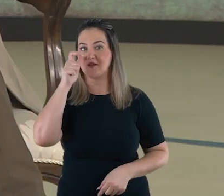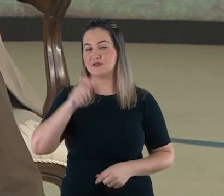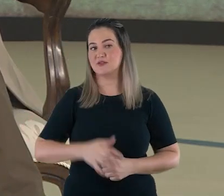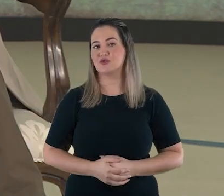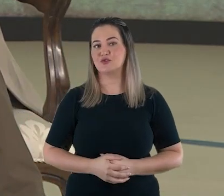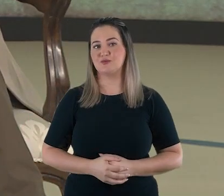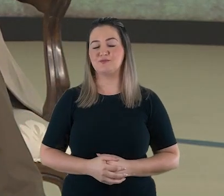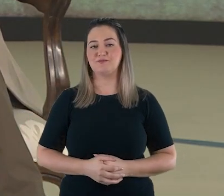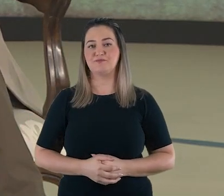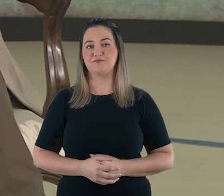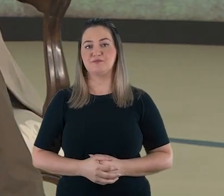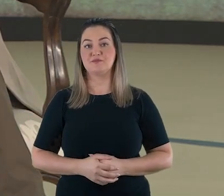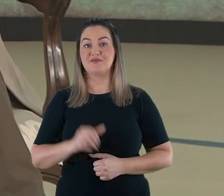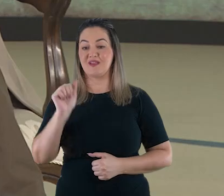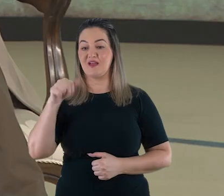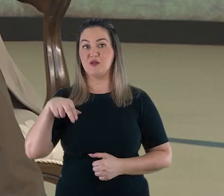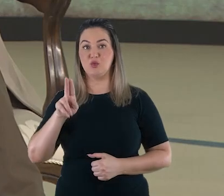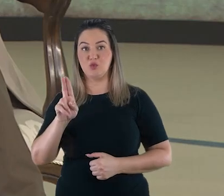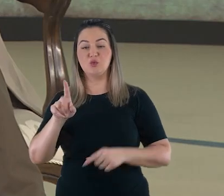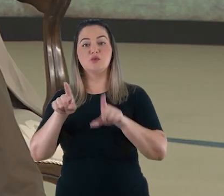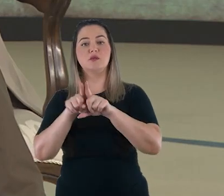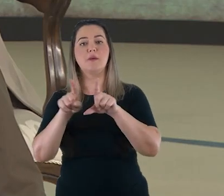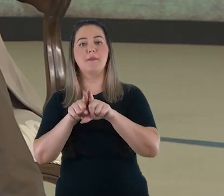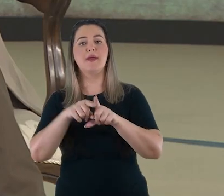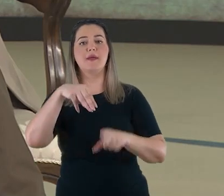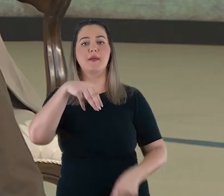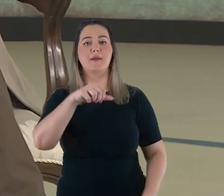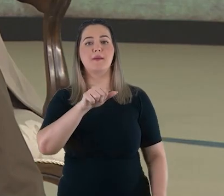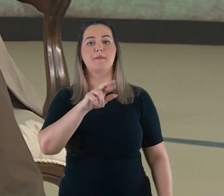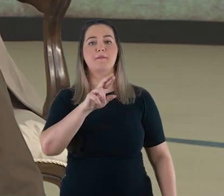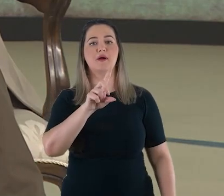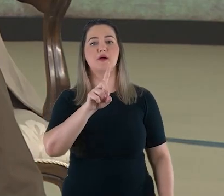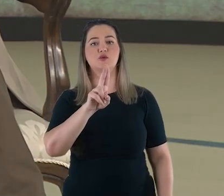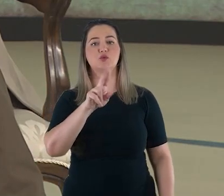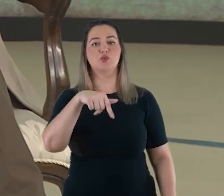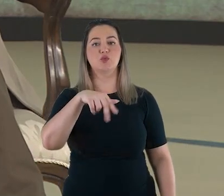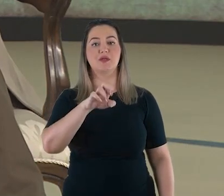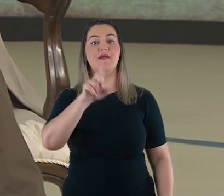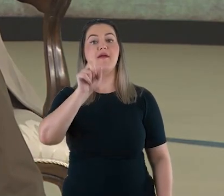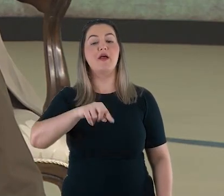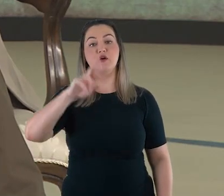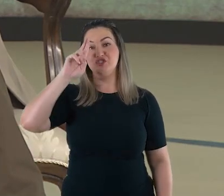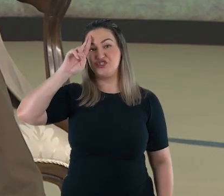Porque Anu, juntamente com Marduk, era o chefe do panteão